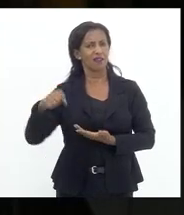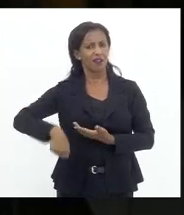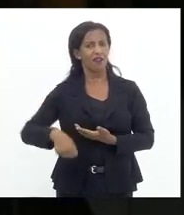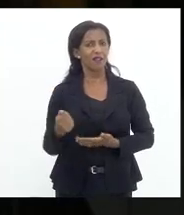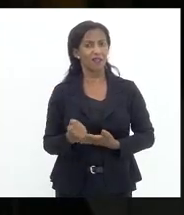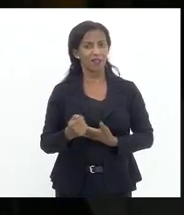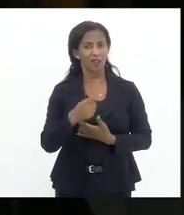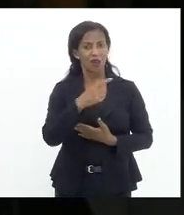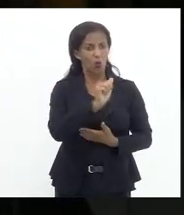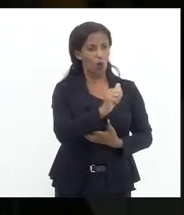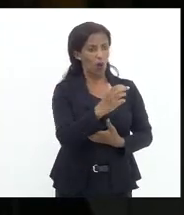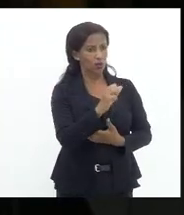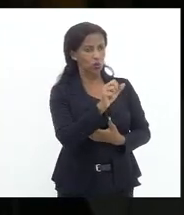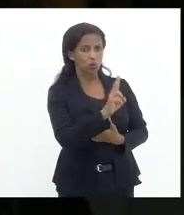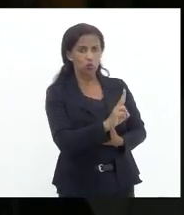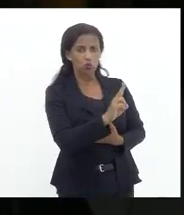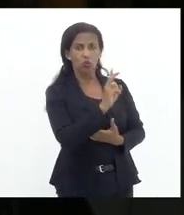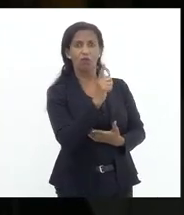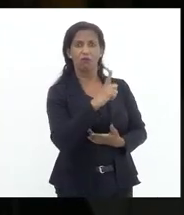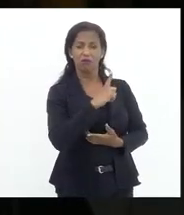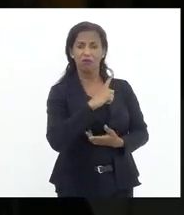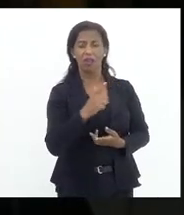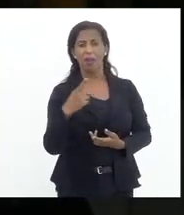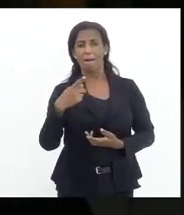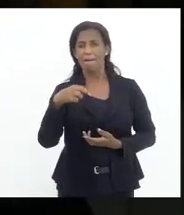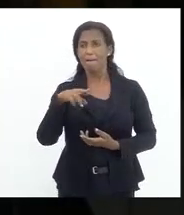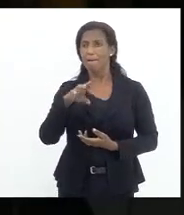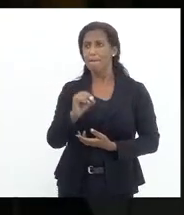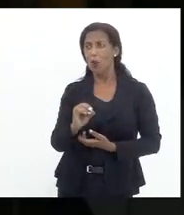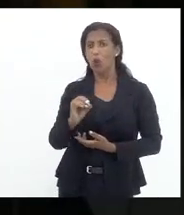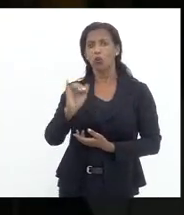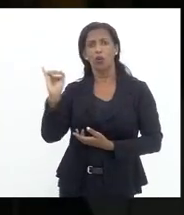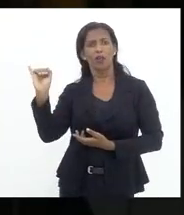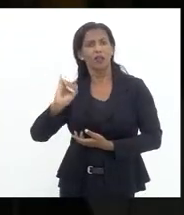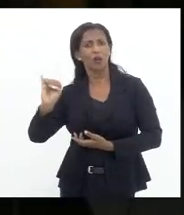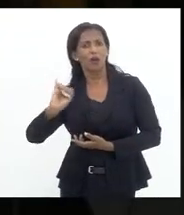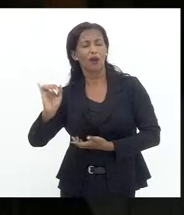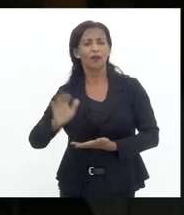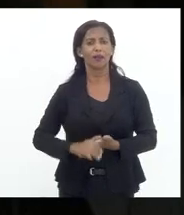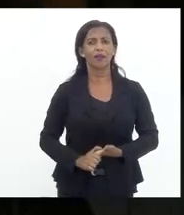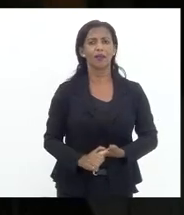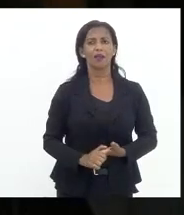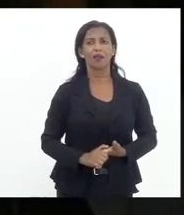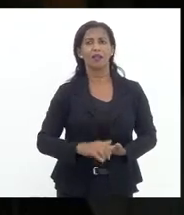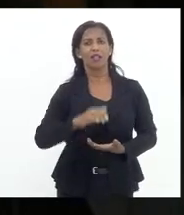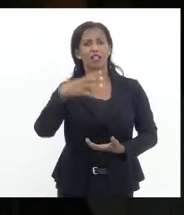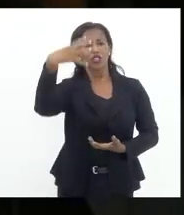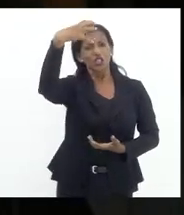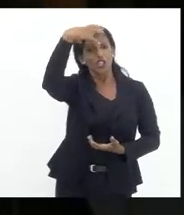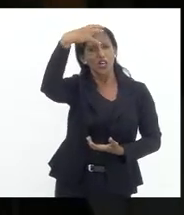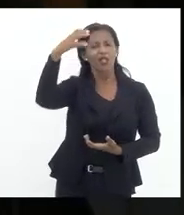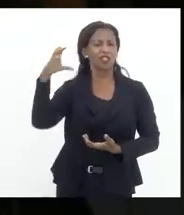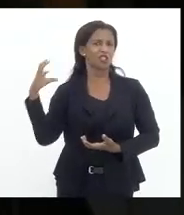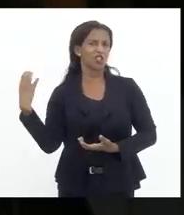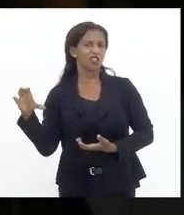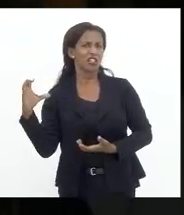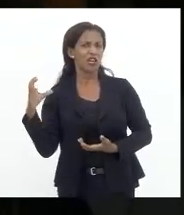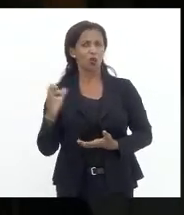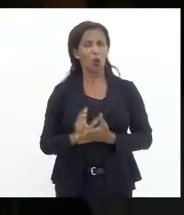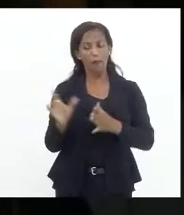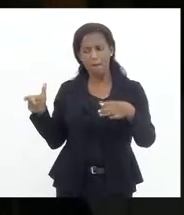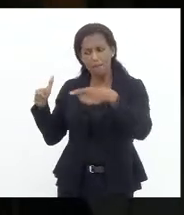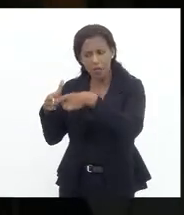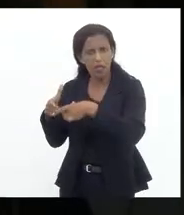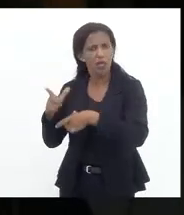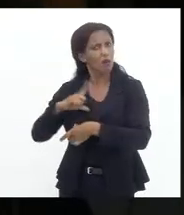Samuel, o Porto do Açu, o Porto de Itaguaí, o Porto de Angra, o Porto de Niterói, de menor porte, mas